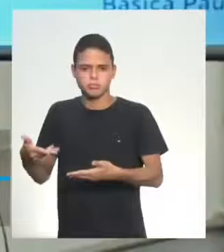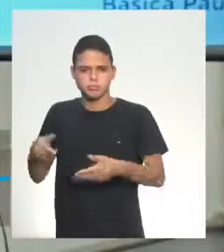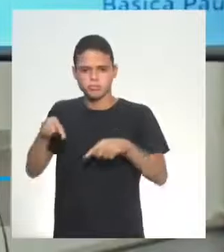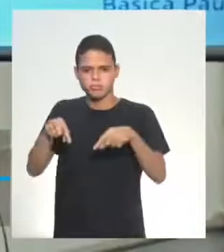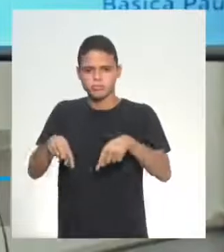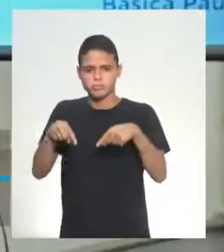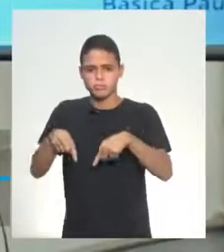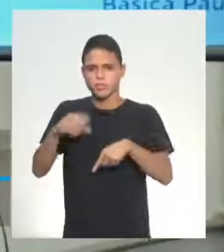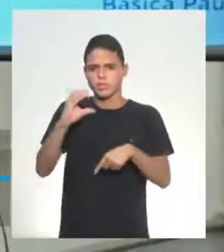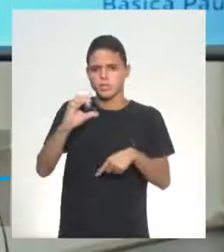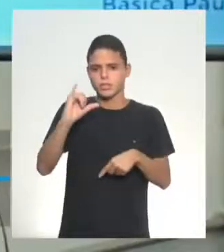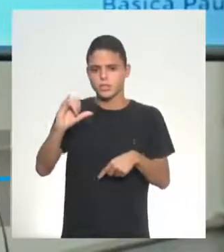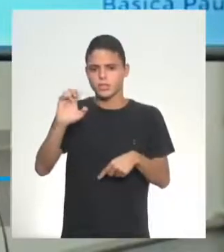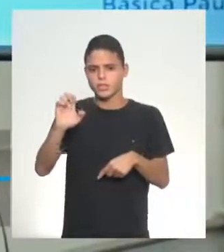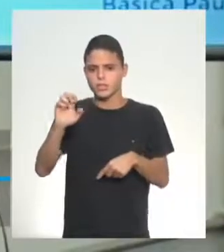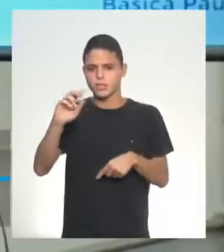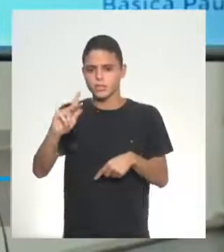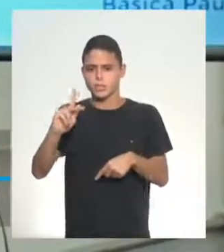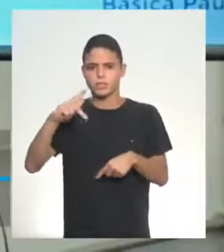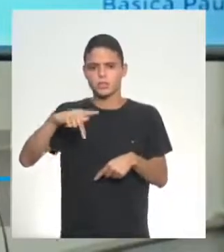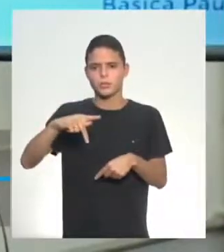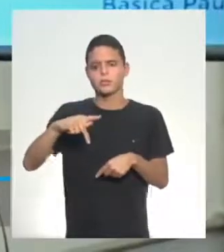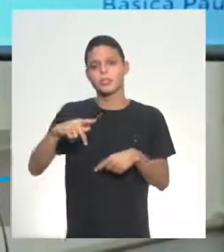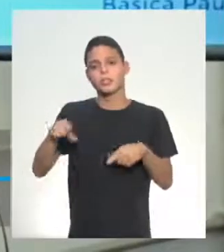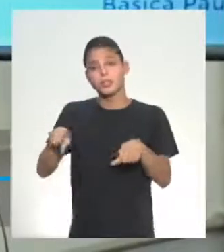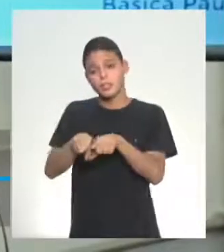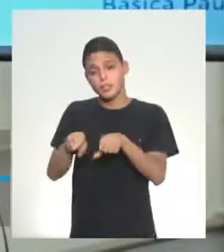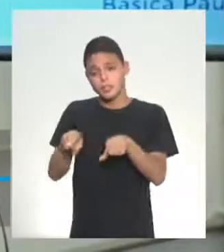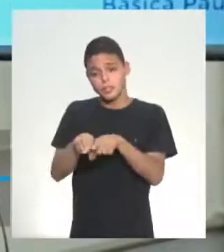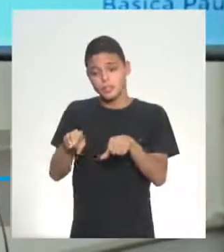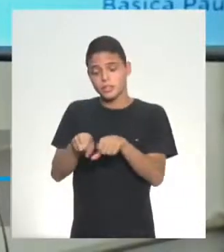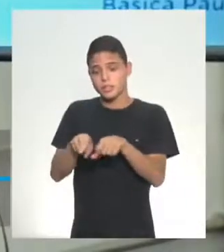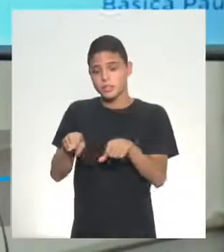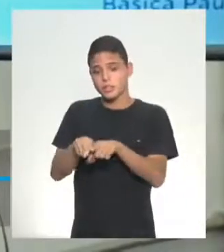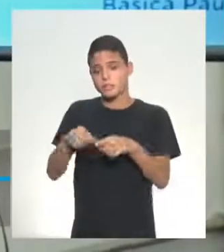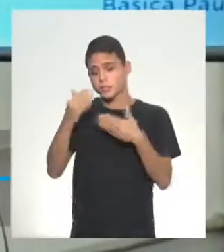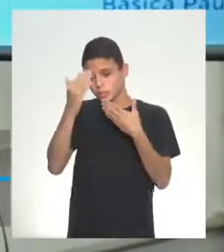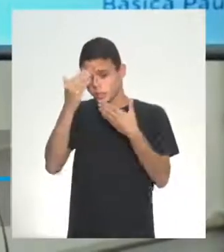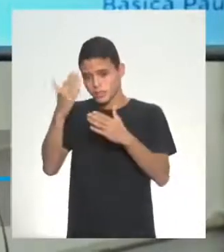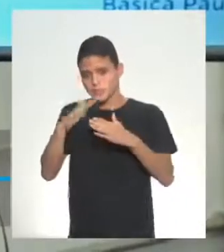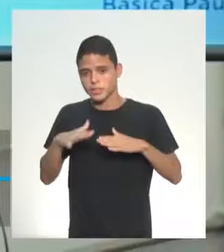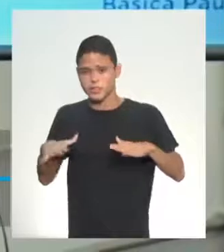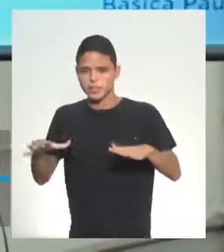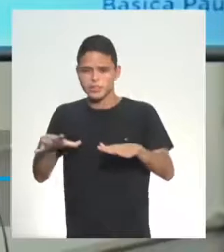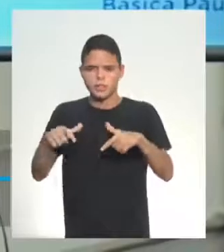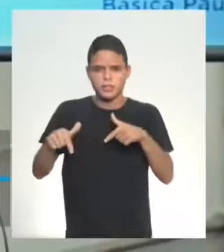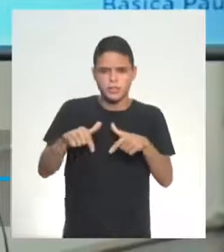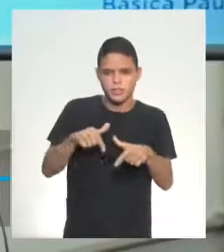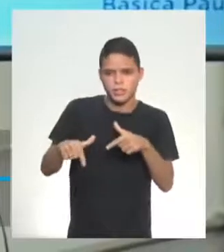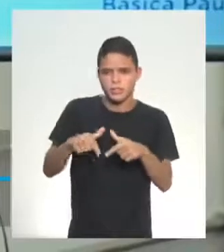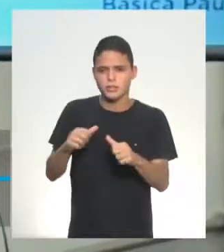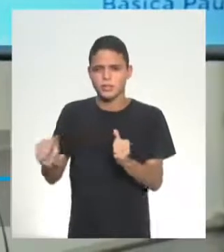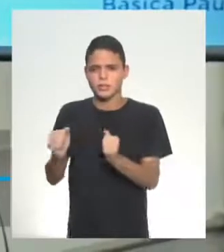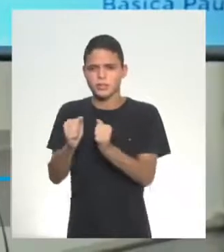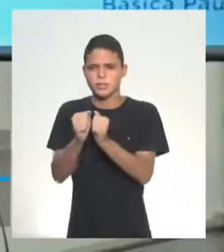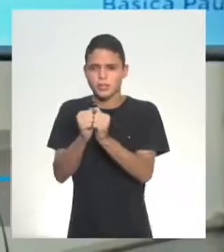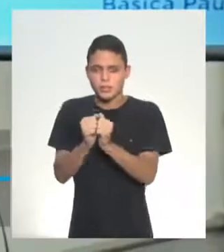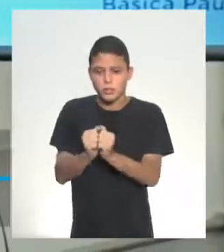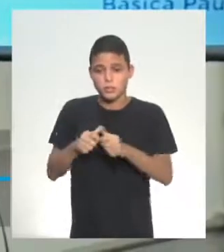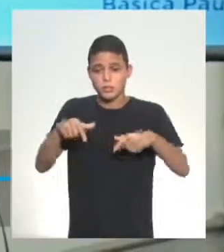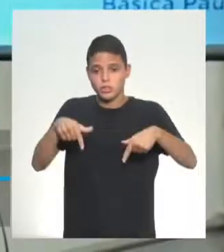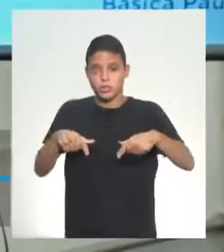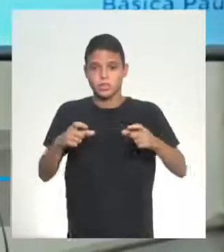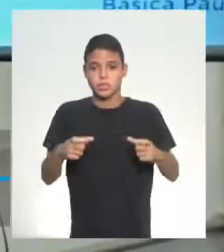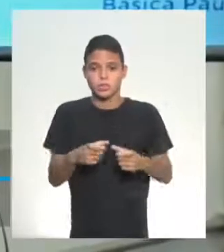CIEB. Quero agradecer a todos, mas principalmente ao Marcelo e ao Rodrigo, Estamos trabalhando juntos aqui como parceiros no Espaço 7